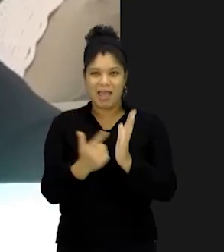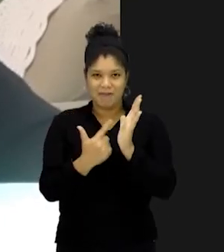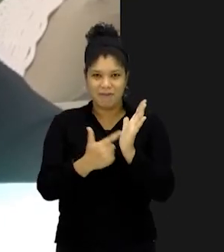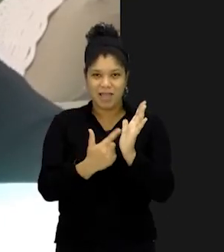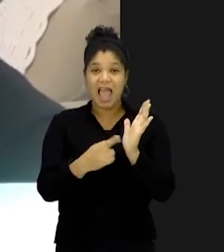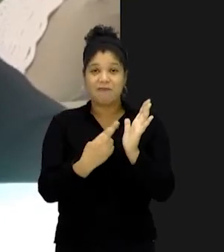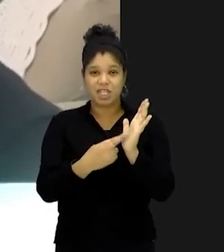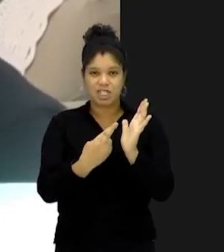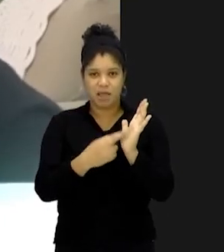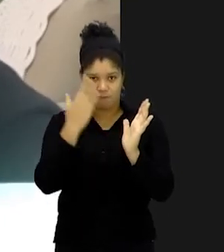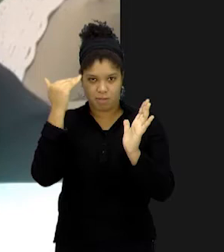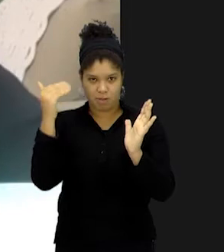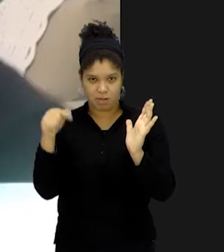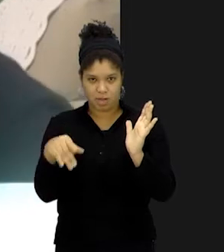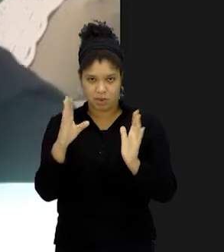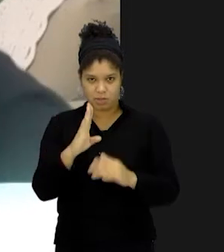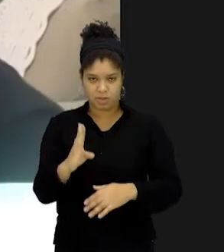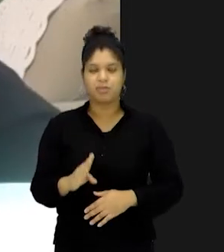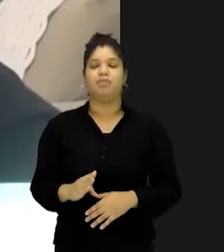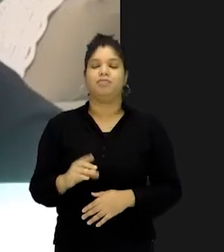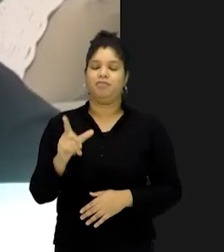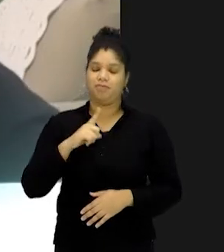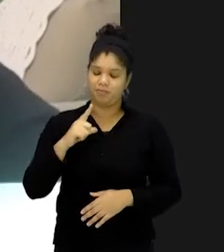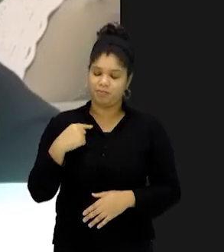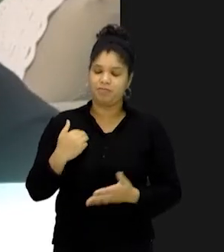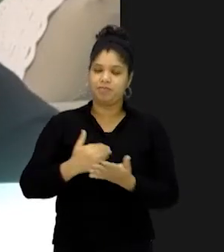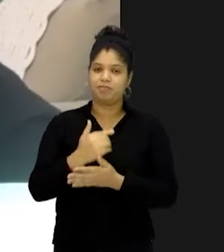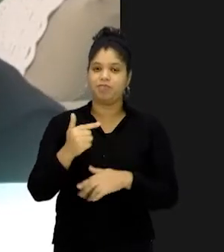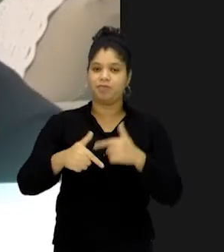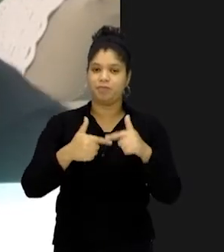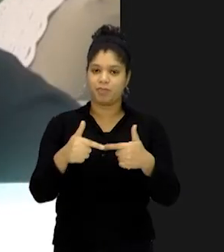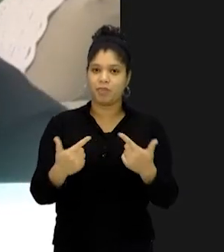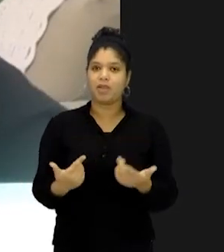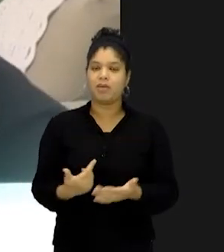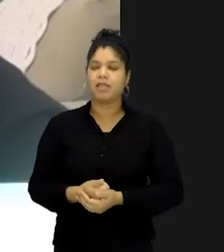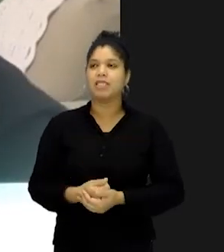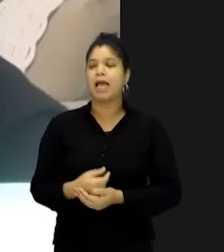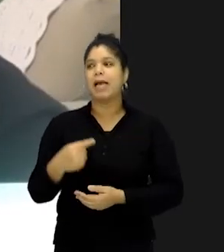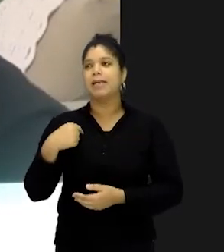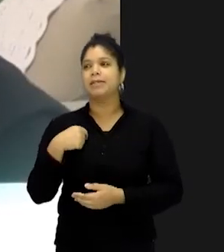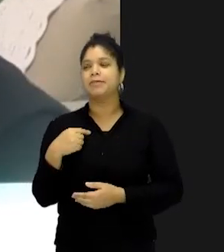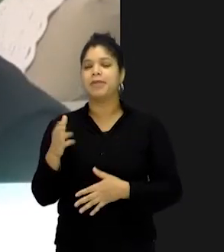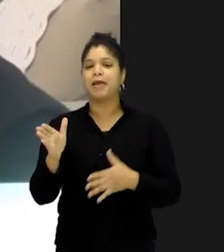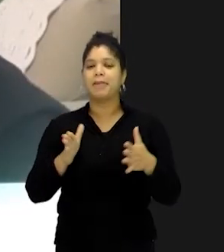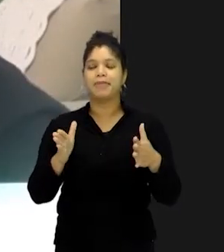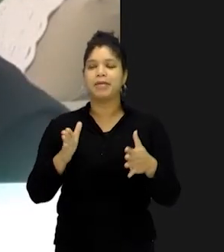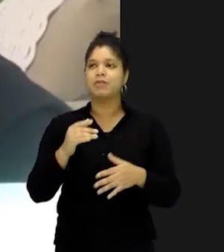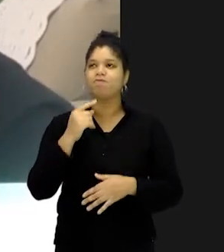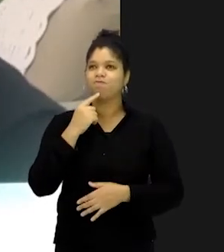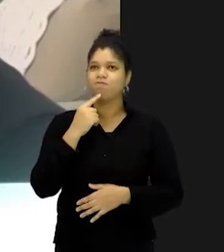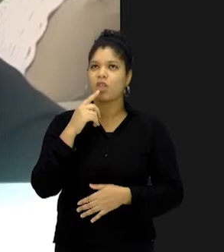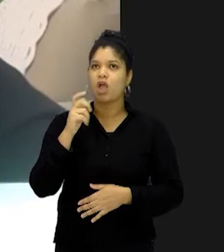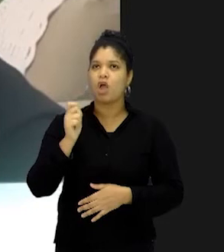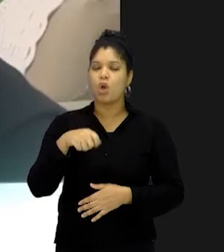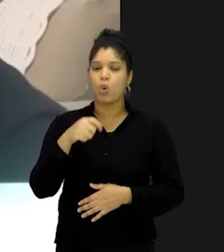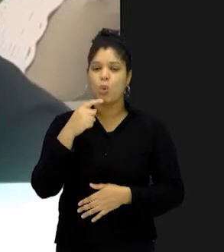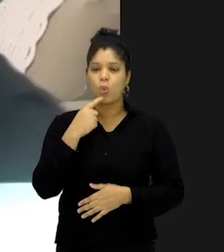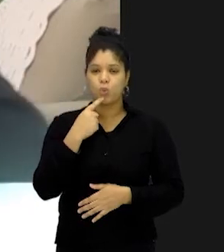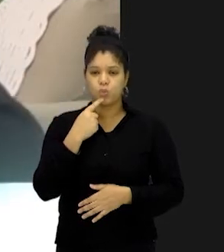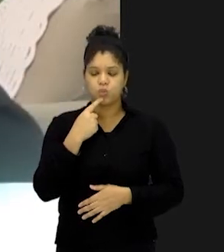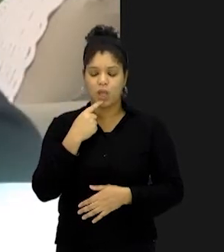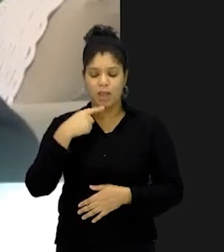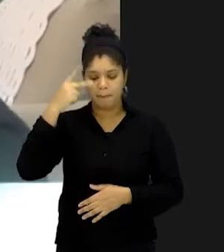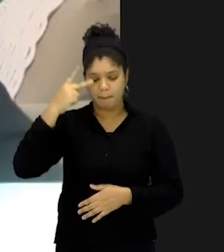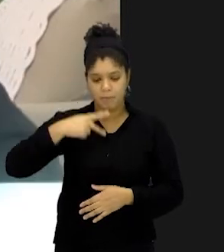eu larguei tudo de empregado, larguei de ser empregado, falei, eu vou cuidar de desenvolver essa parte